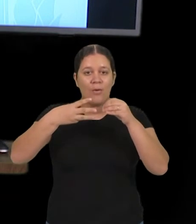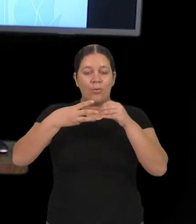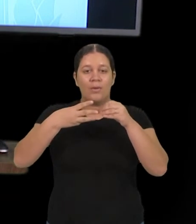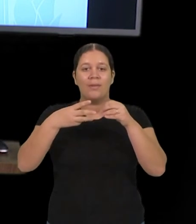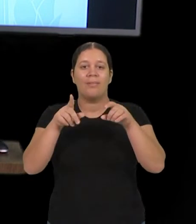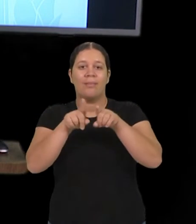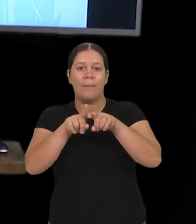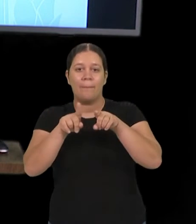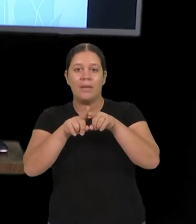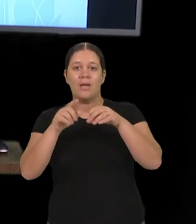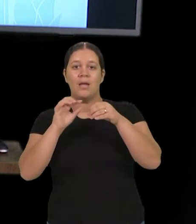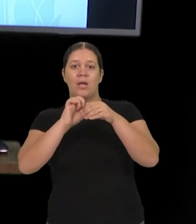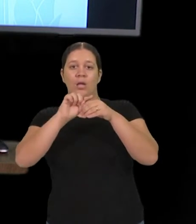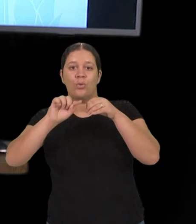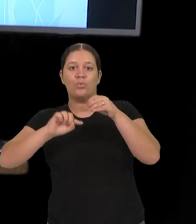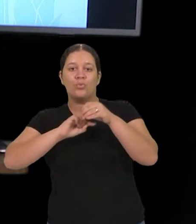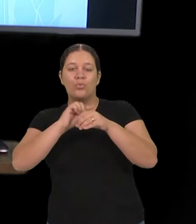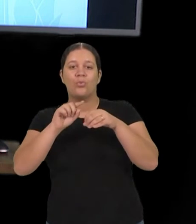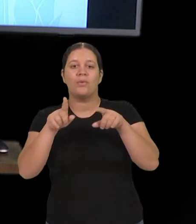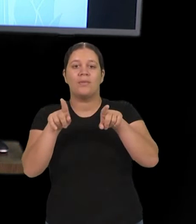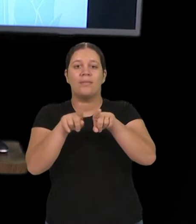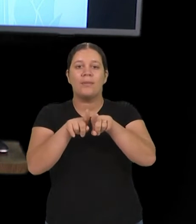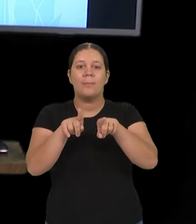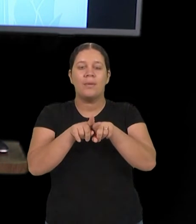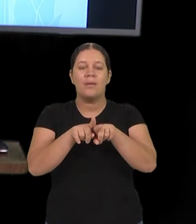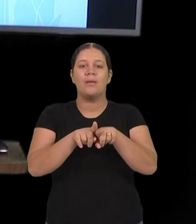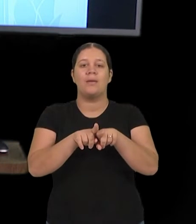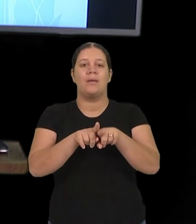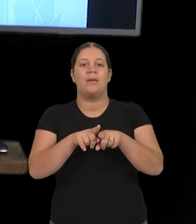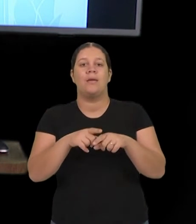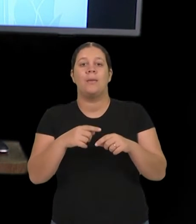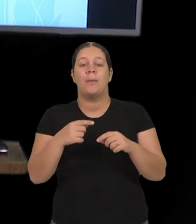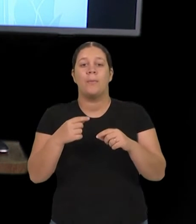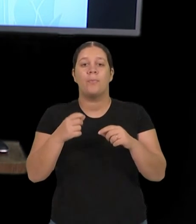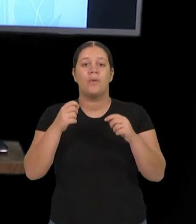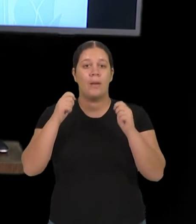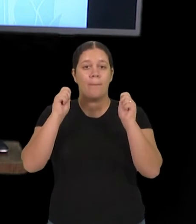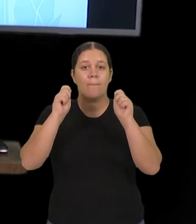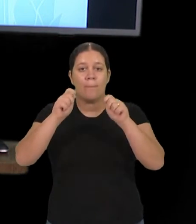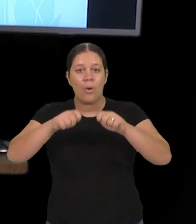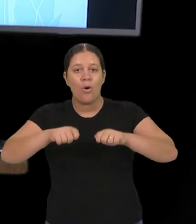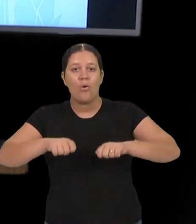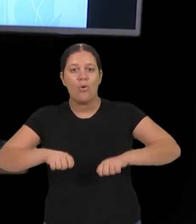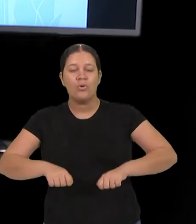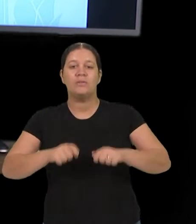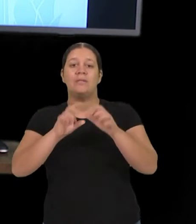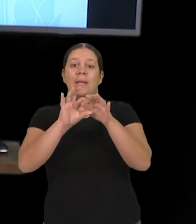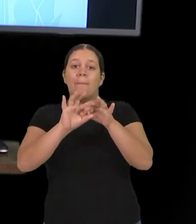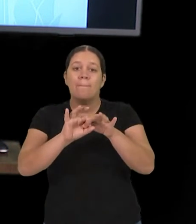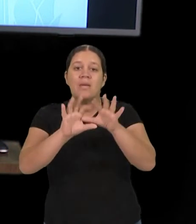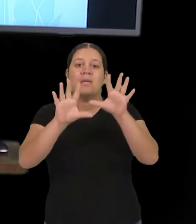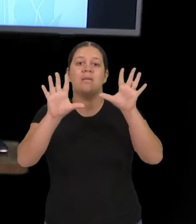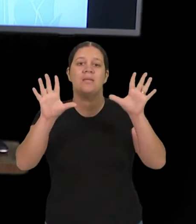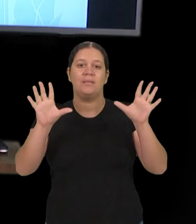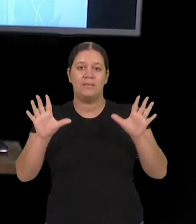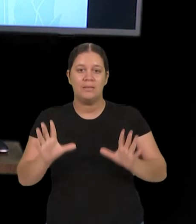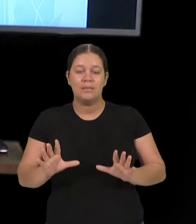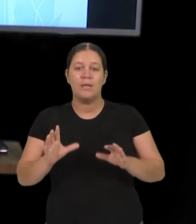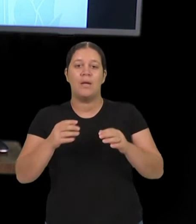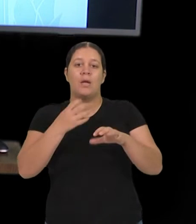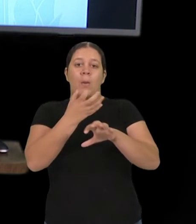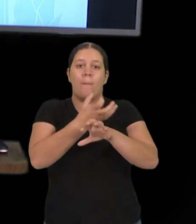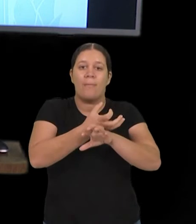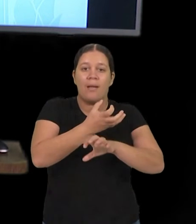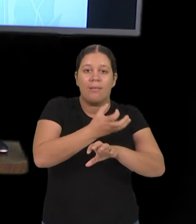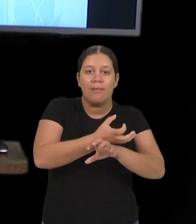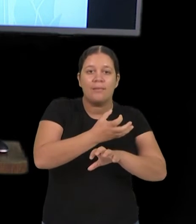as organelas, mas ela tem uma permeabilidade seletiva, ou seja, ela tem uma permeabilidade, ela permite